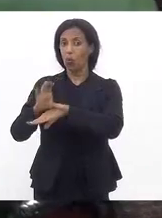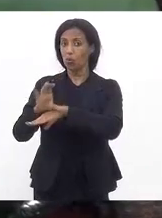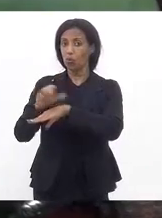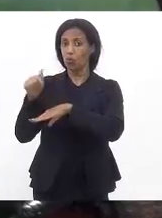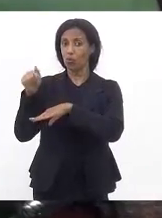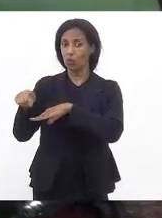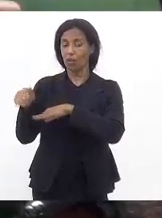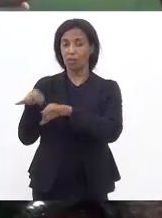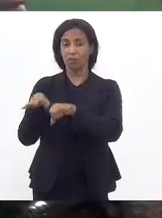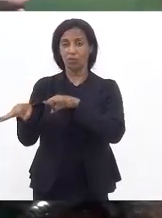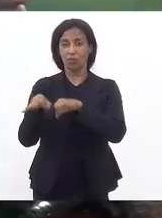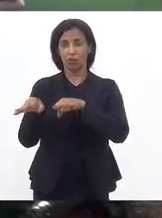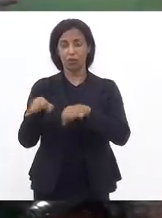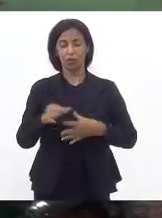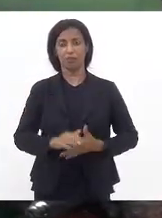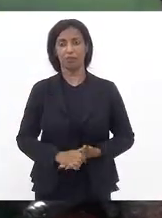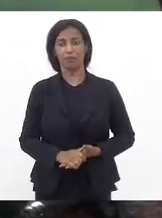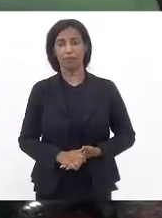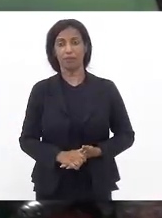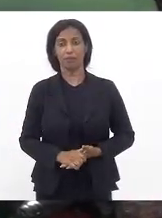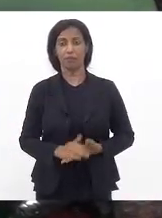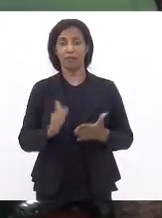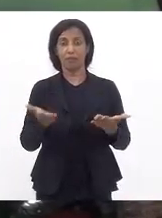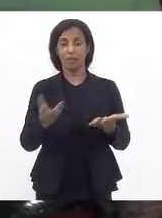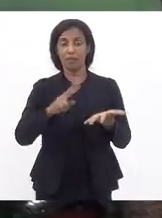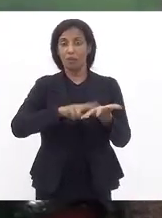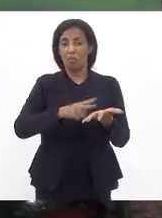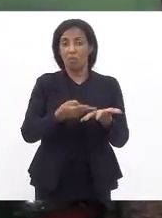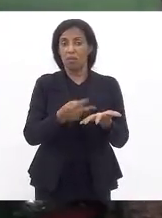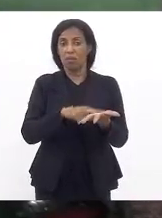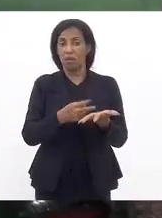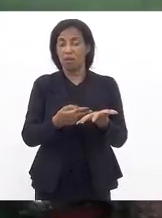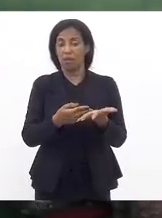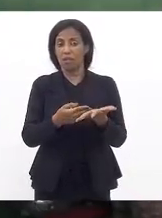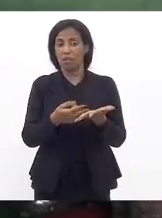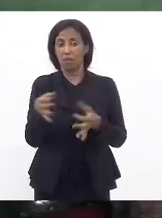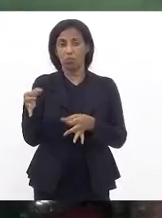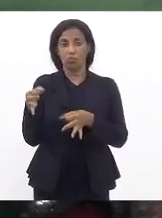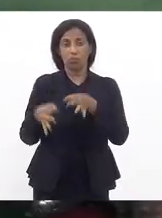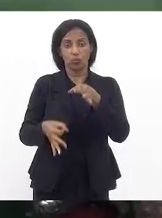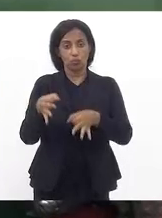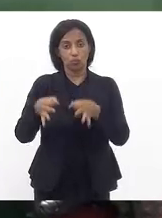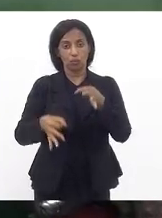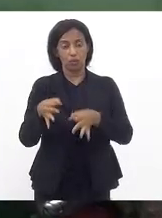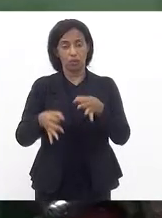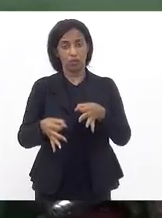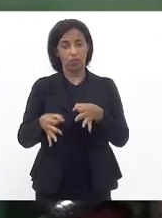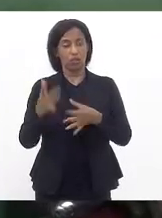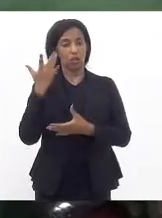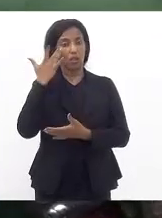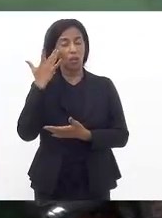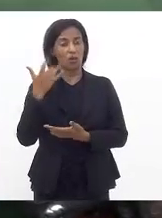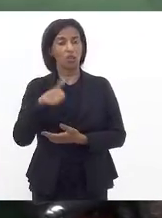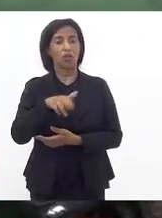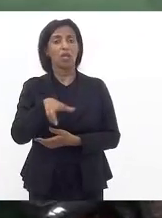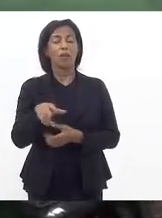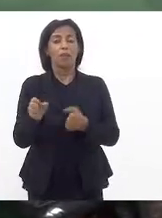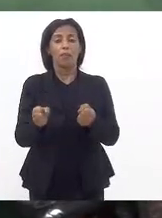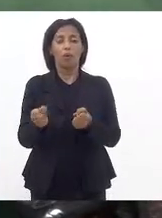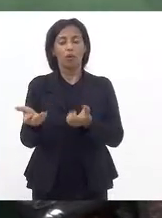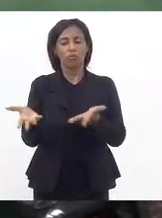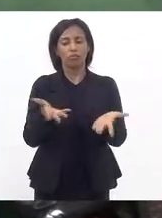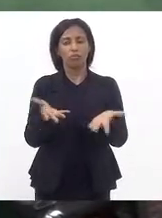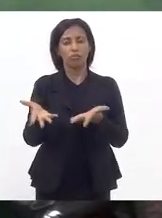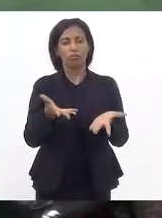constitucionalidade dos projetos né mas assim uma interpretação jurídica do Regimento Interno Lógico que tem pode pode